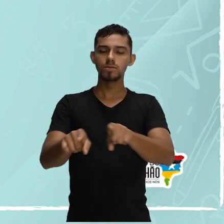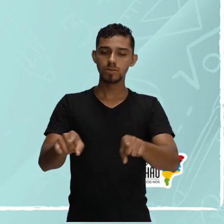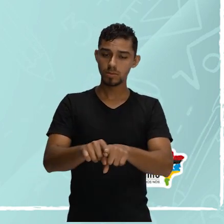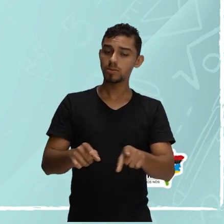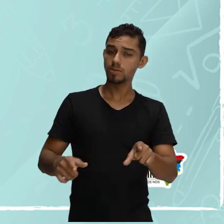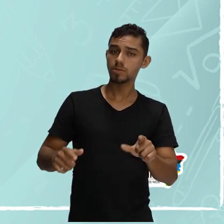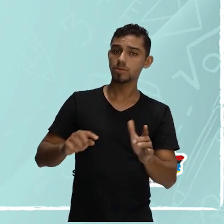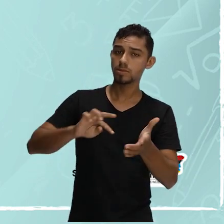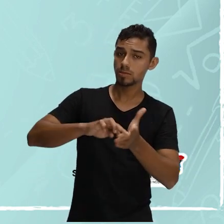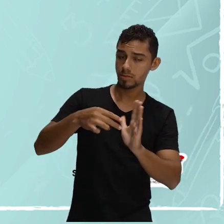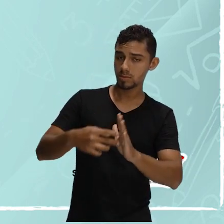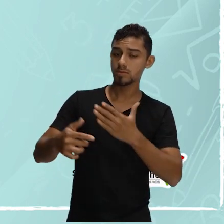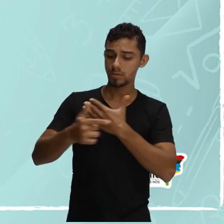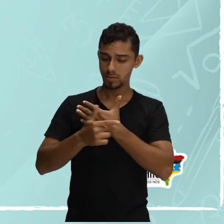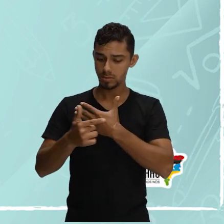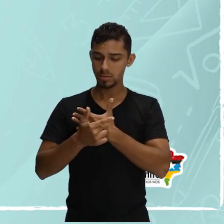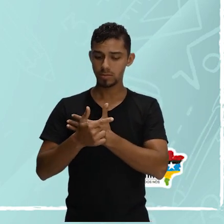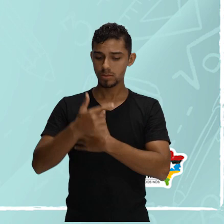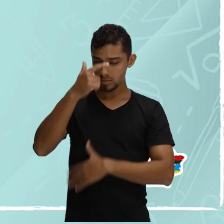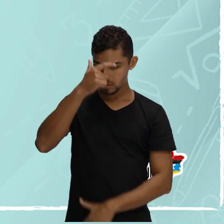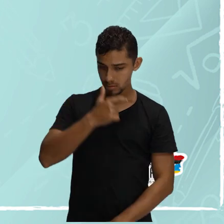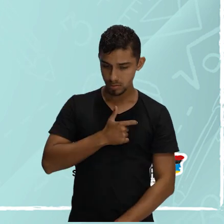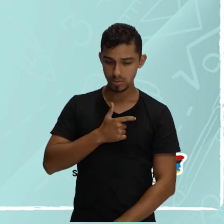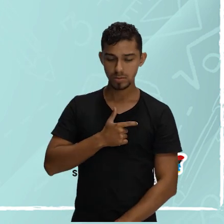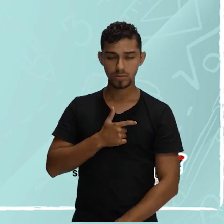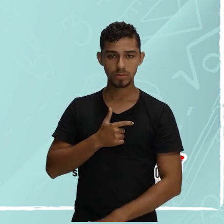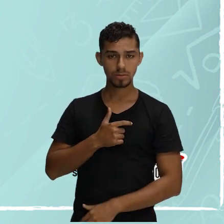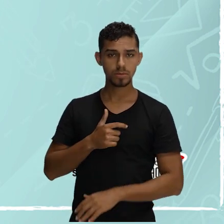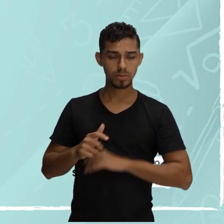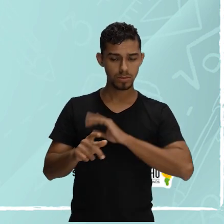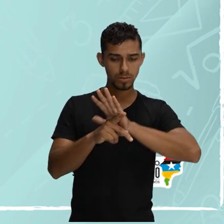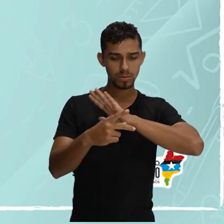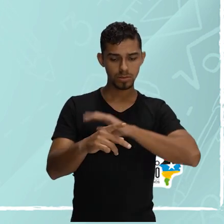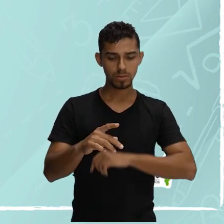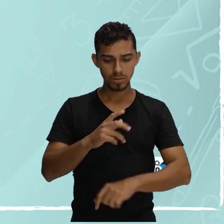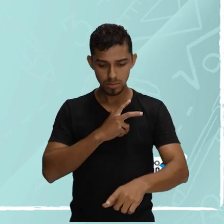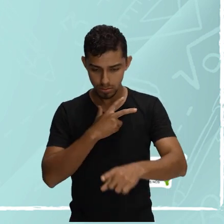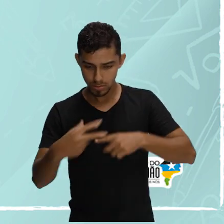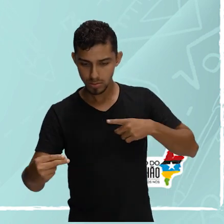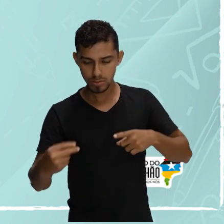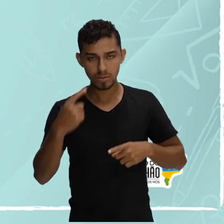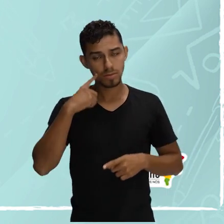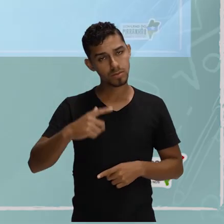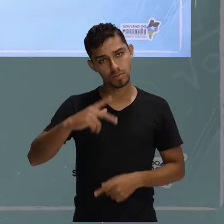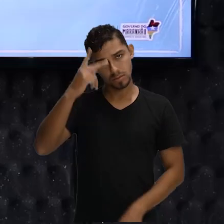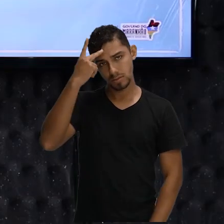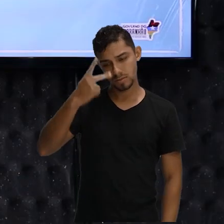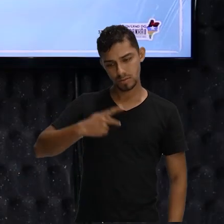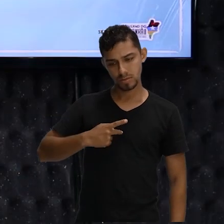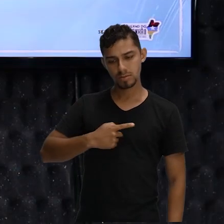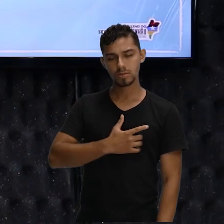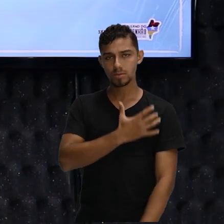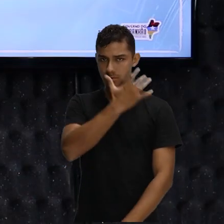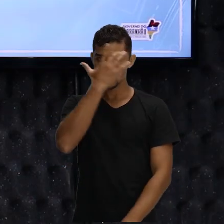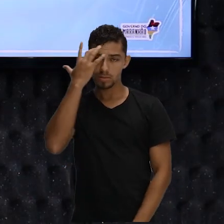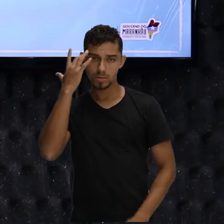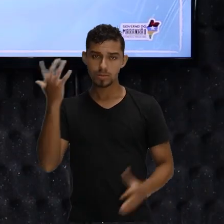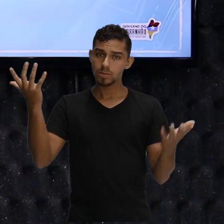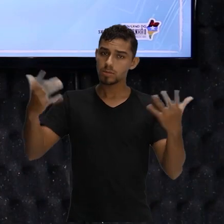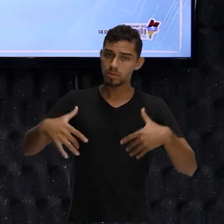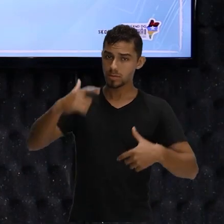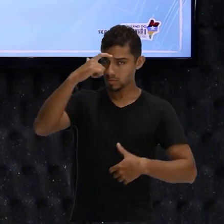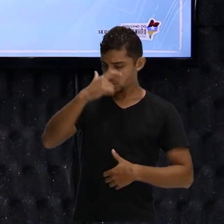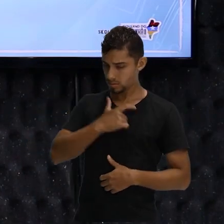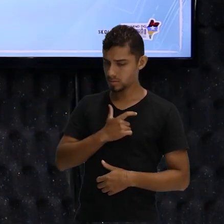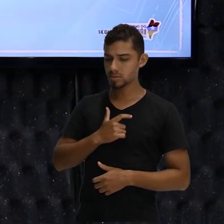status empresário é o status o quê? Adquirido. Porque ele é fruto do mérito pessoal. Ele é o